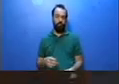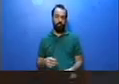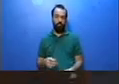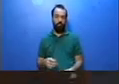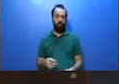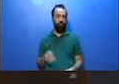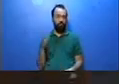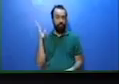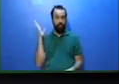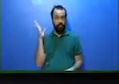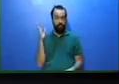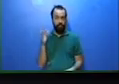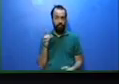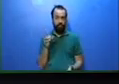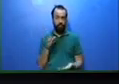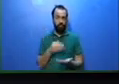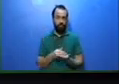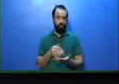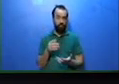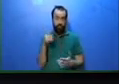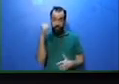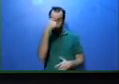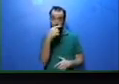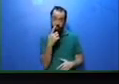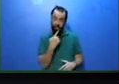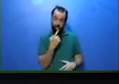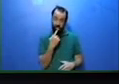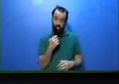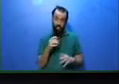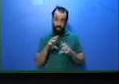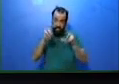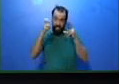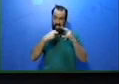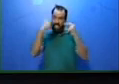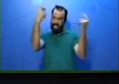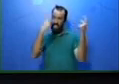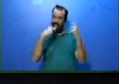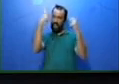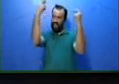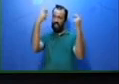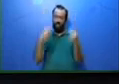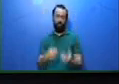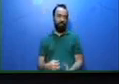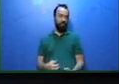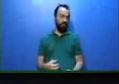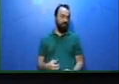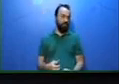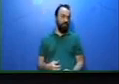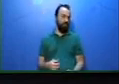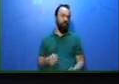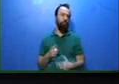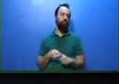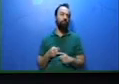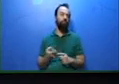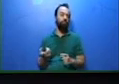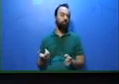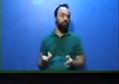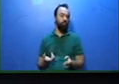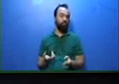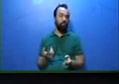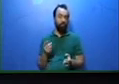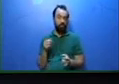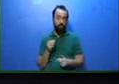a última. Professor, ele está vermelho, parece que ele está gritando, nervoso. Por quê?